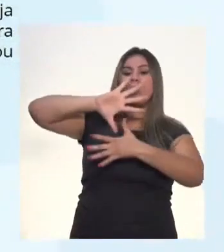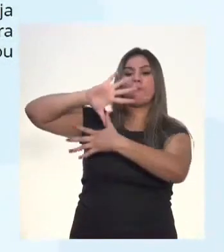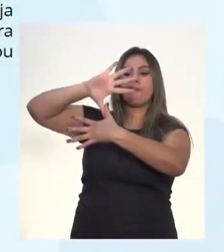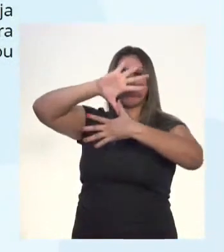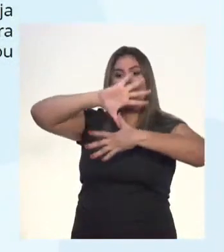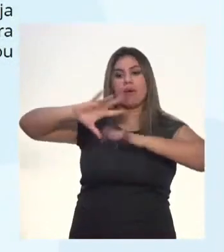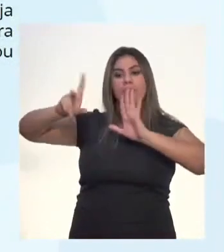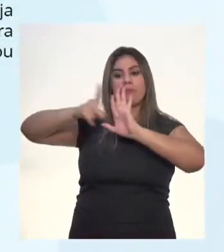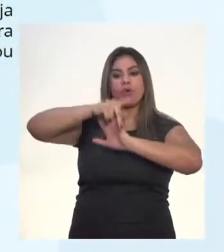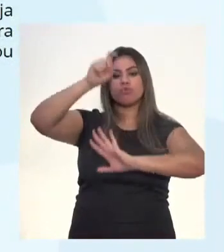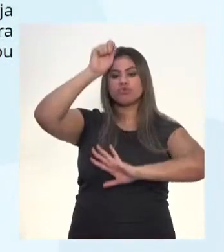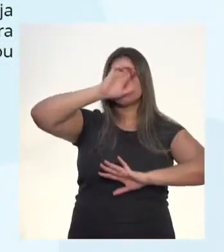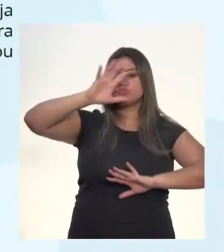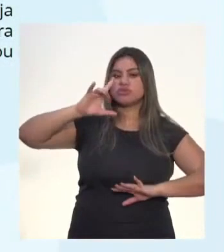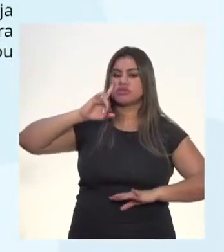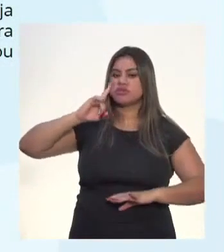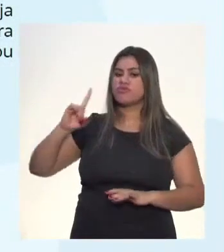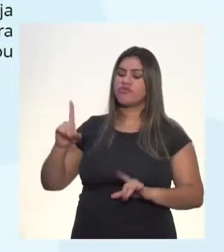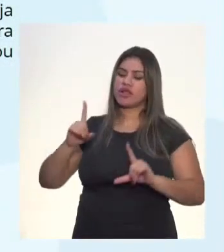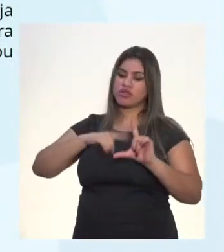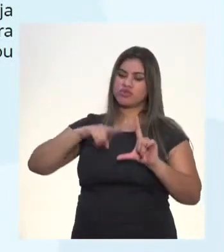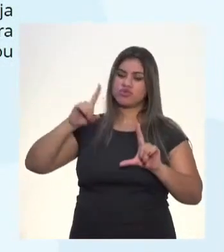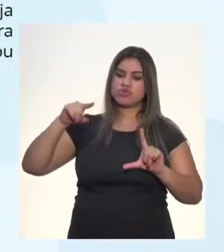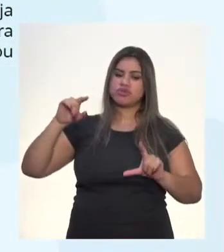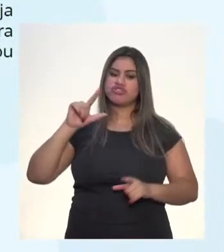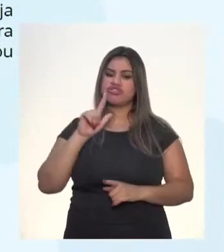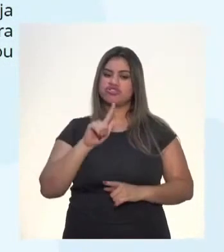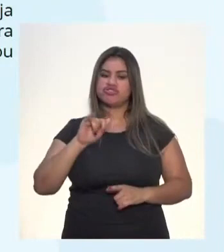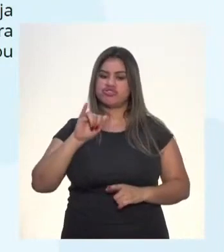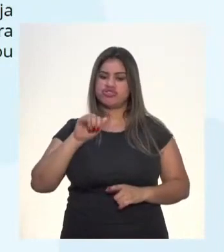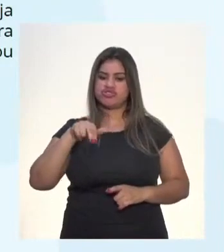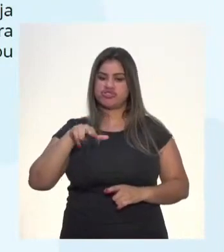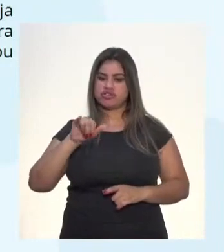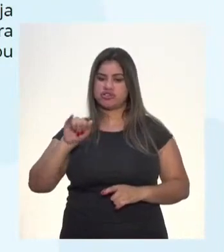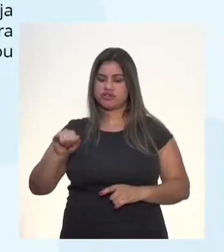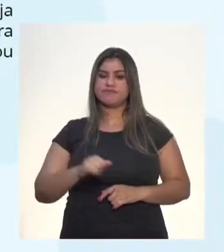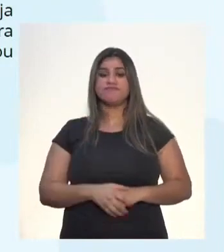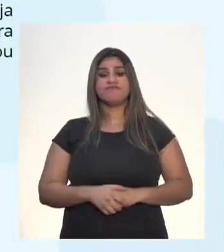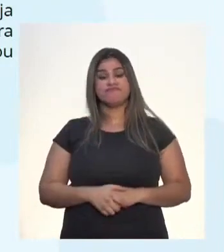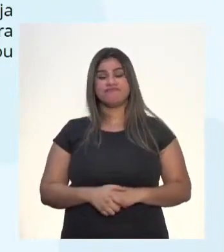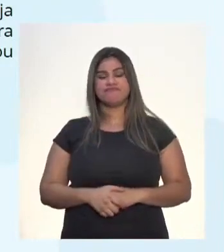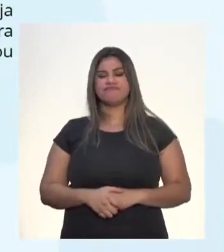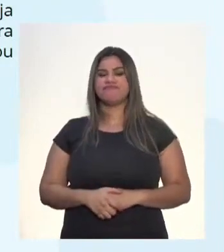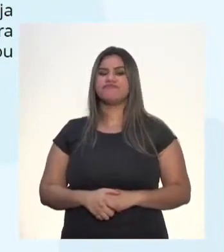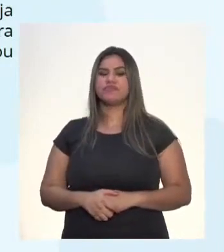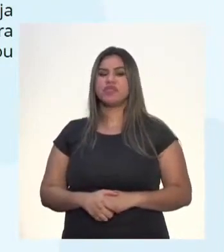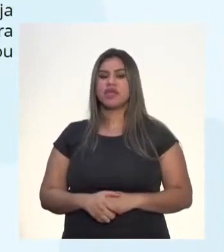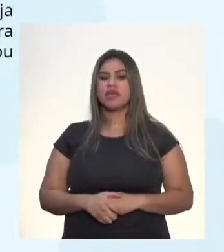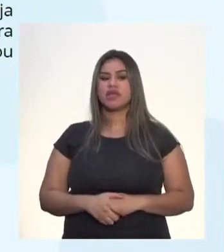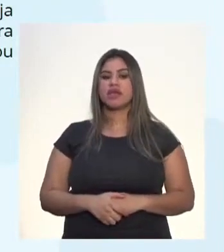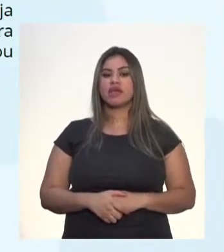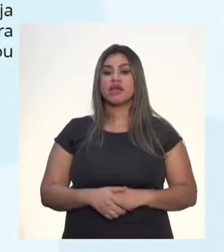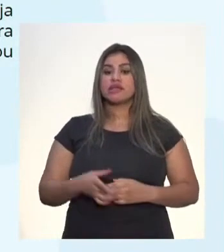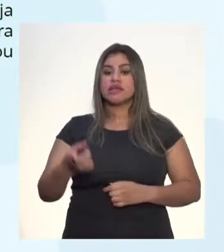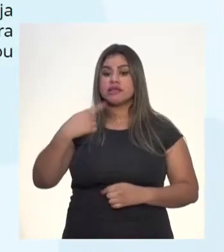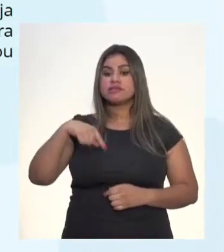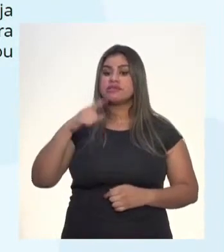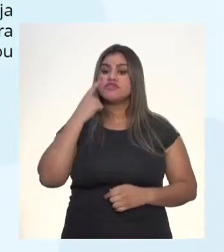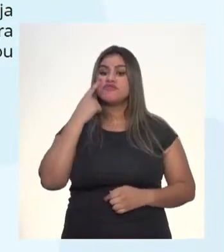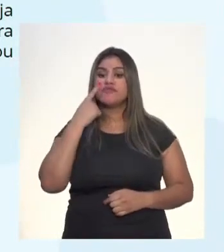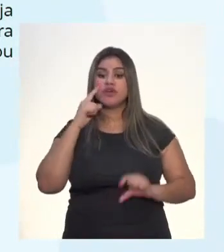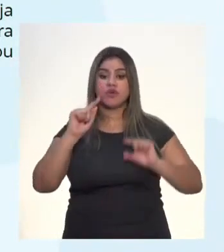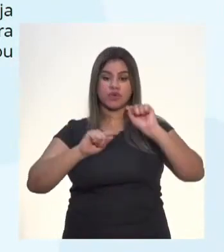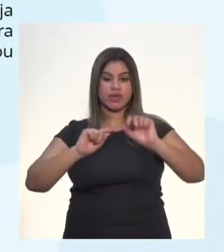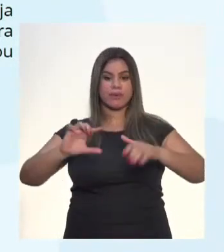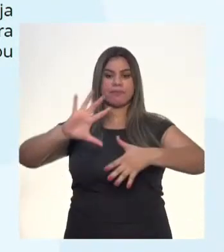Gini. Então, vamos pegar aqui, colocar o vermelhinho para dar um contraste com o azul. O que acontece? Se a gente for observar o mapa